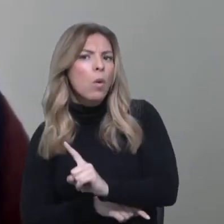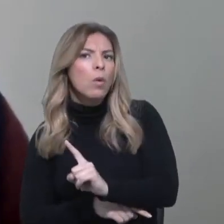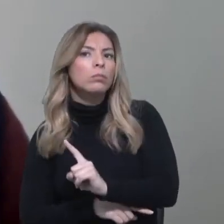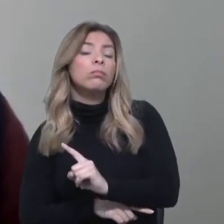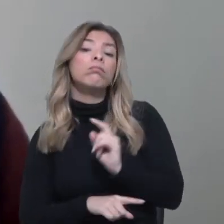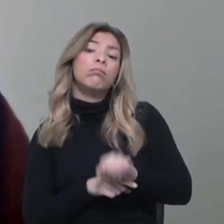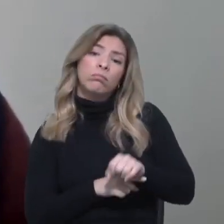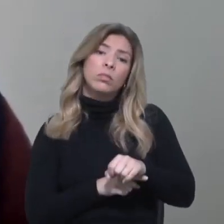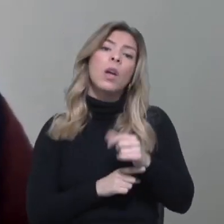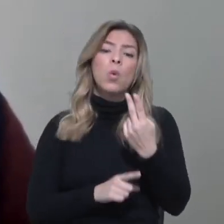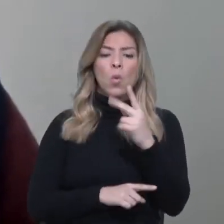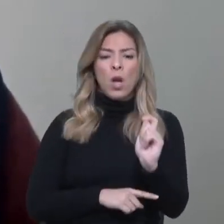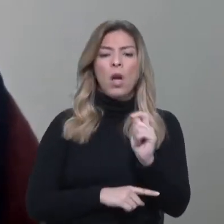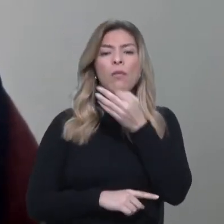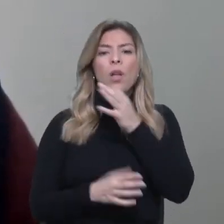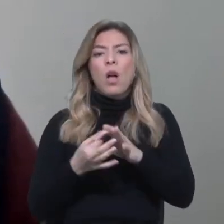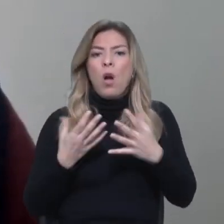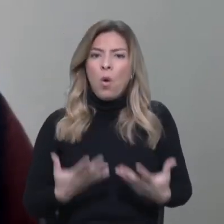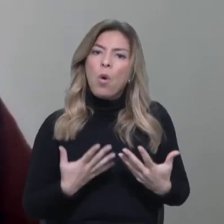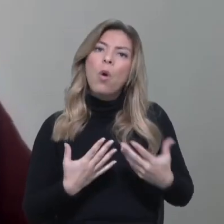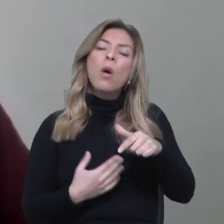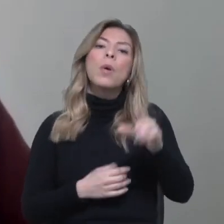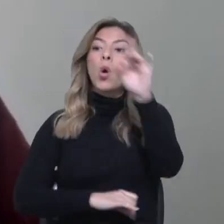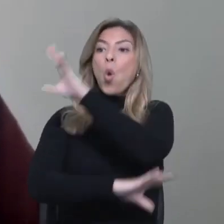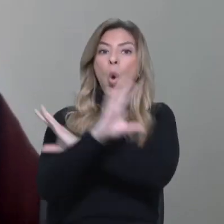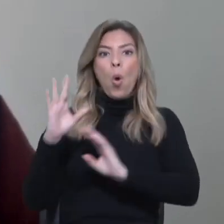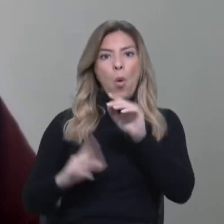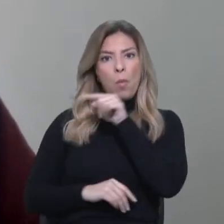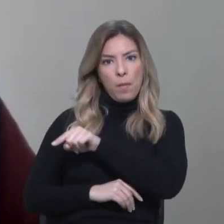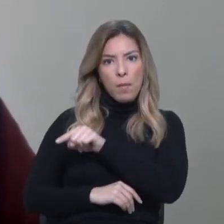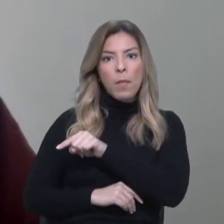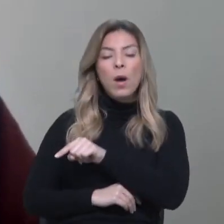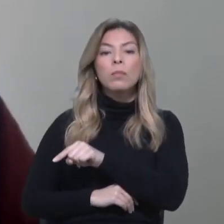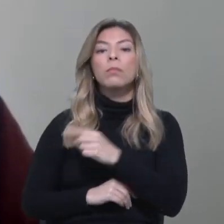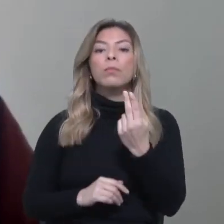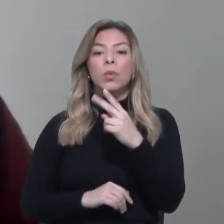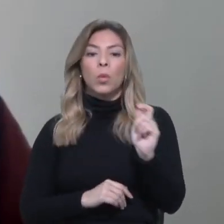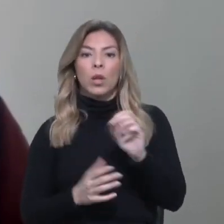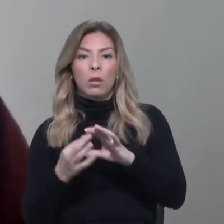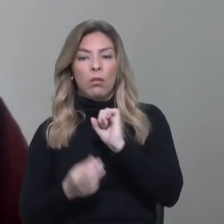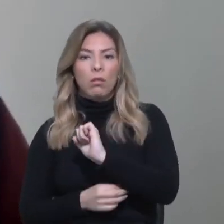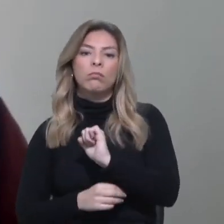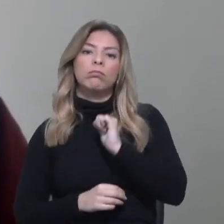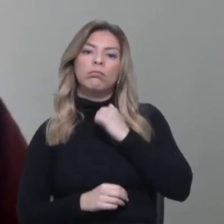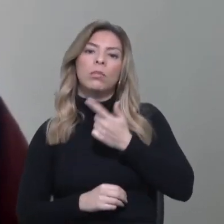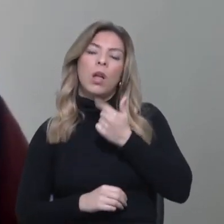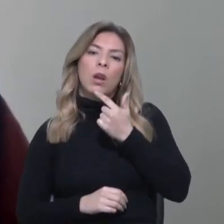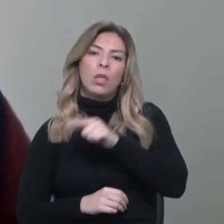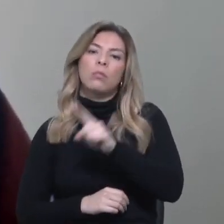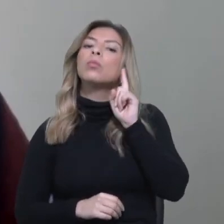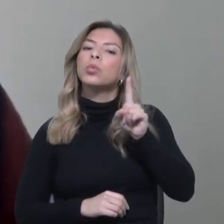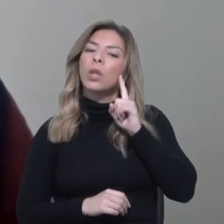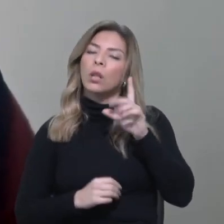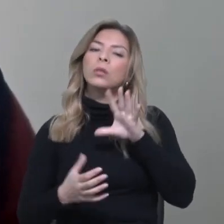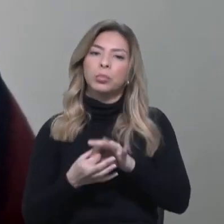mais do que a União Europeia. Neste momento Uhum. fala-se sobretudo da Europa, porquê? Porque o Reino Unido terá um papel muito importante no que se vai acontecer aqui na Ucrânia,